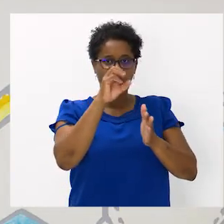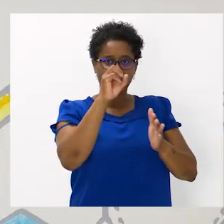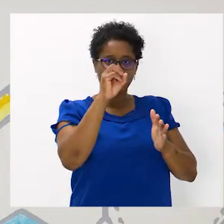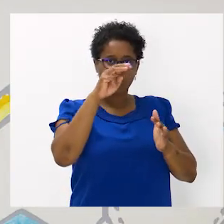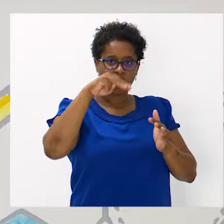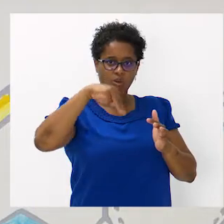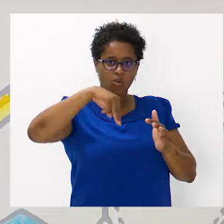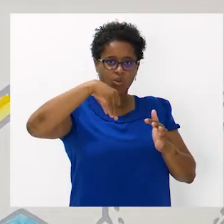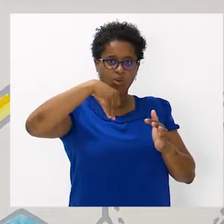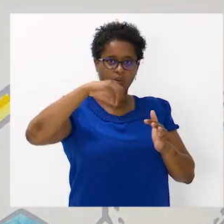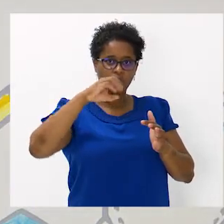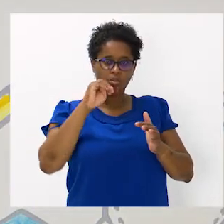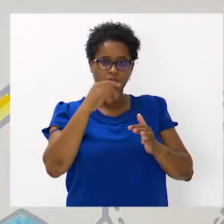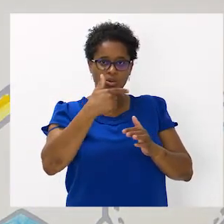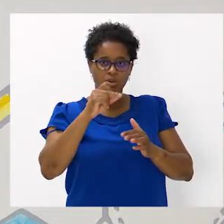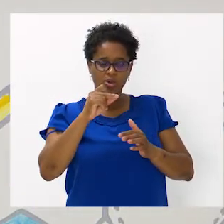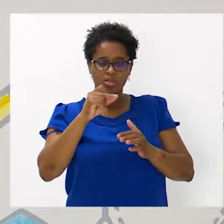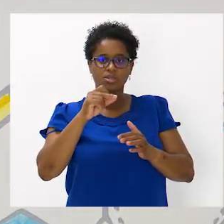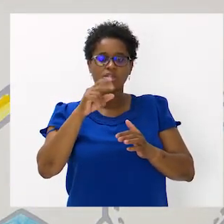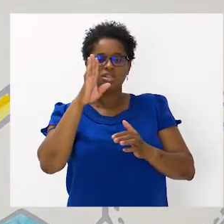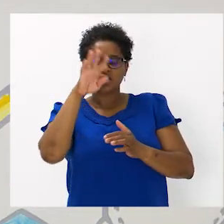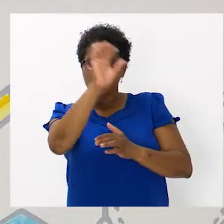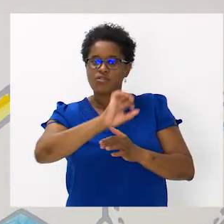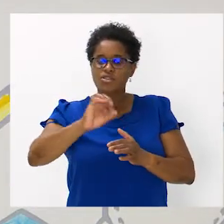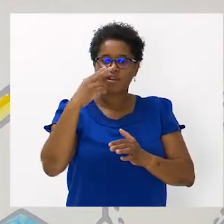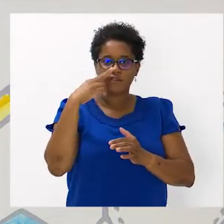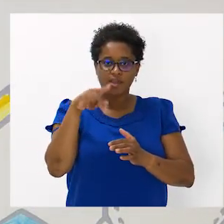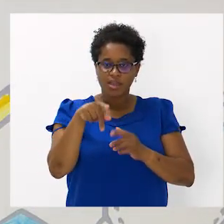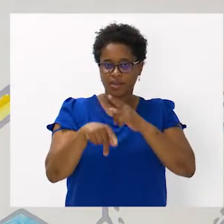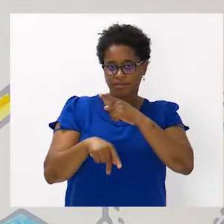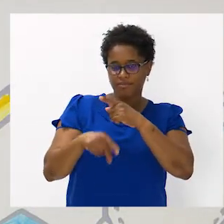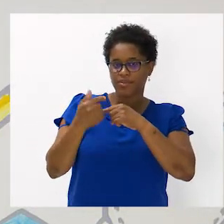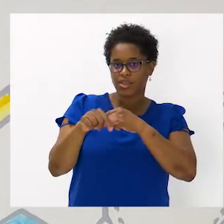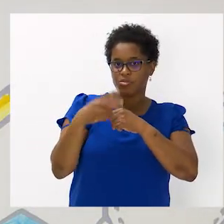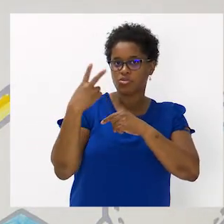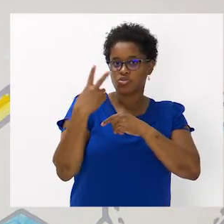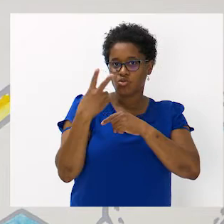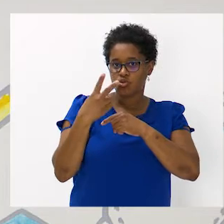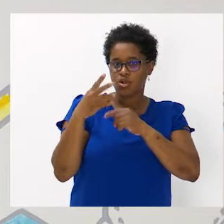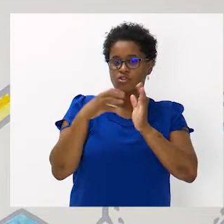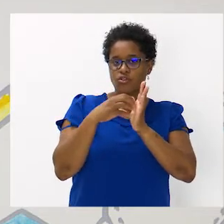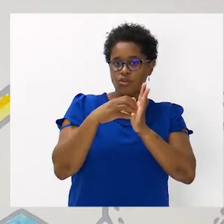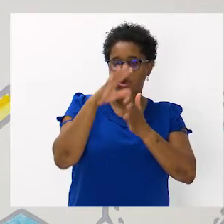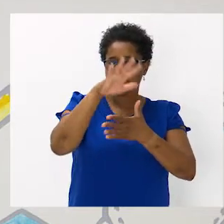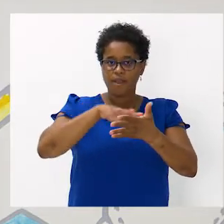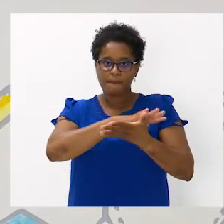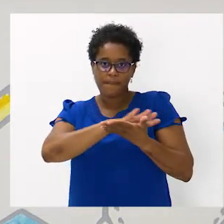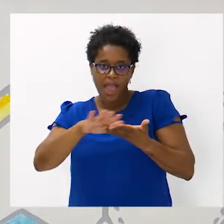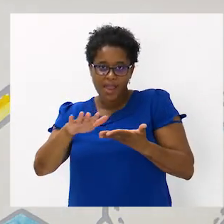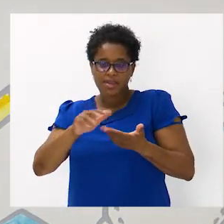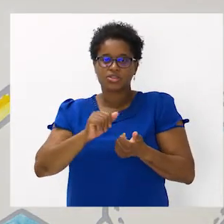composta, ok? Se vocês repararem, temos aqui duas figuras planas,